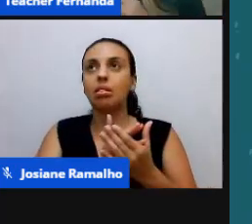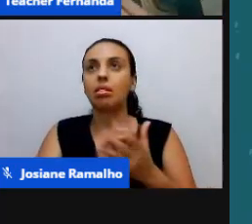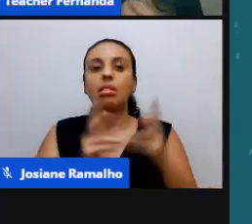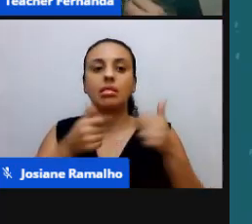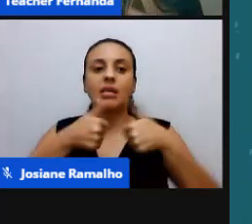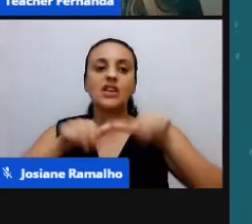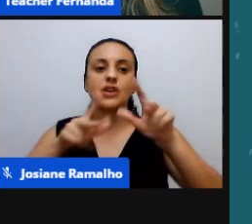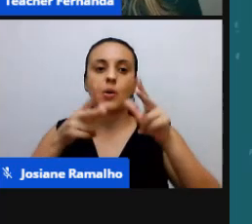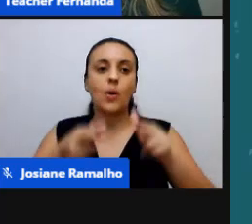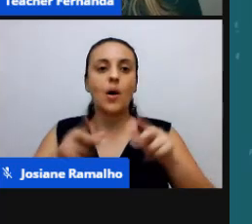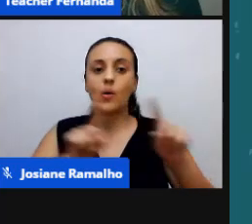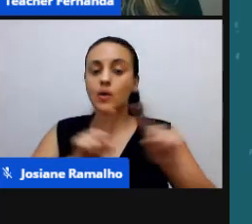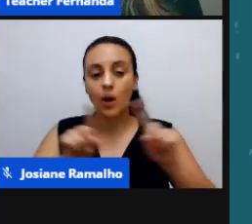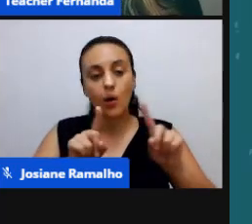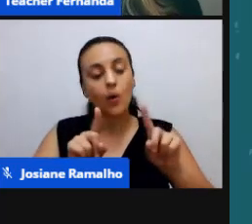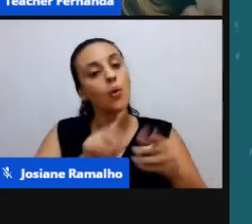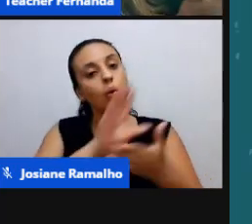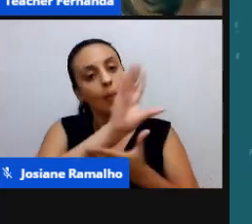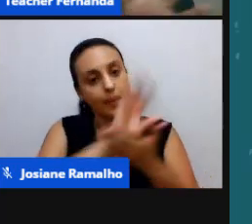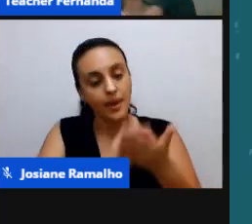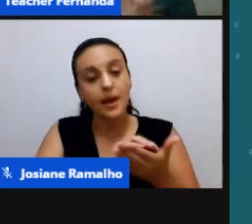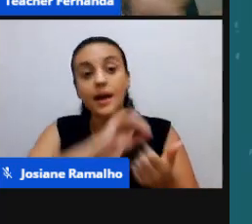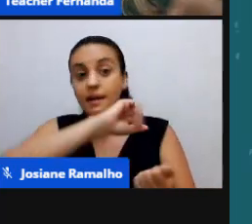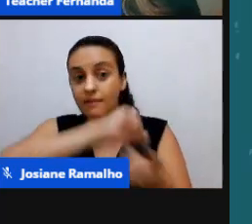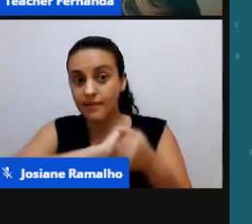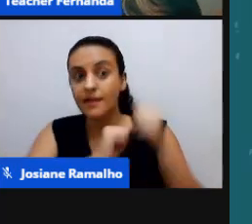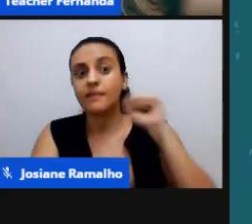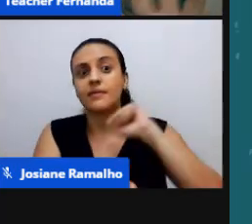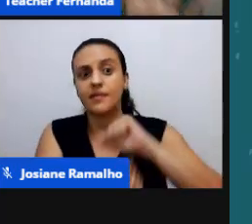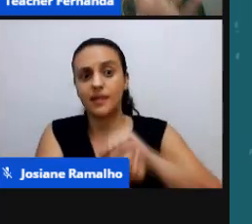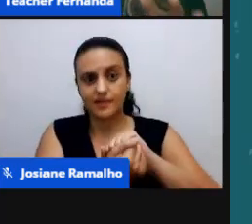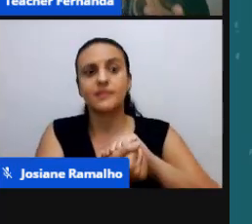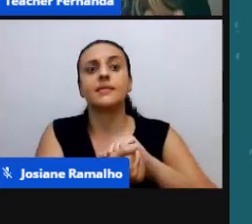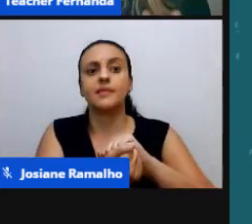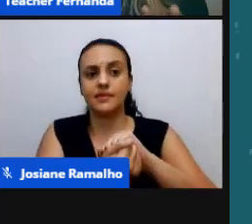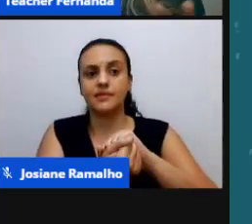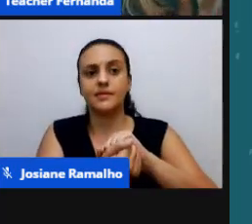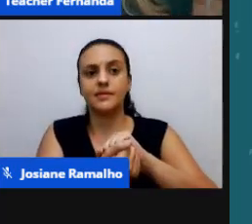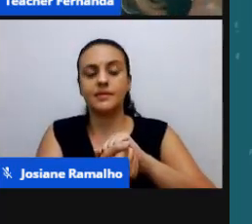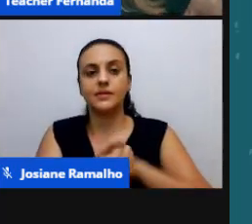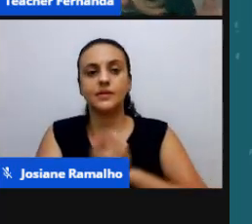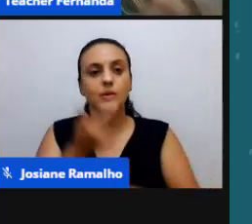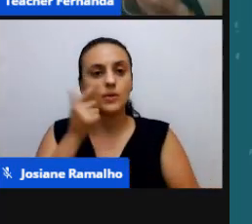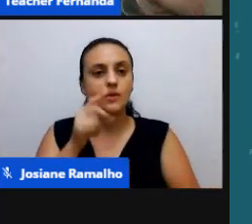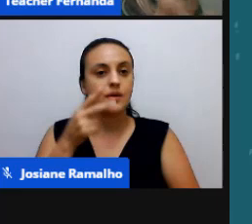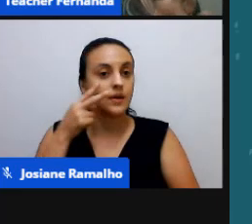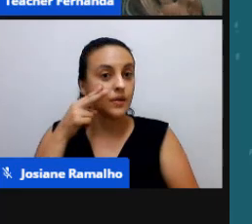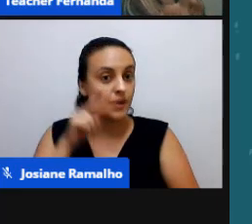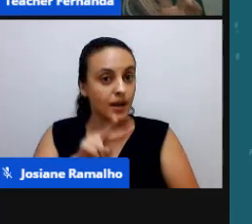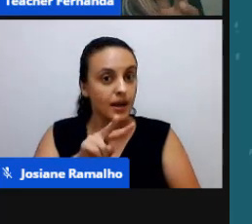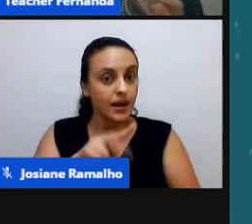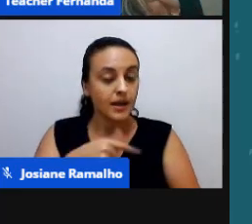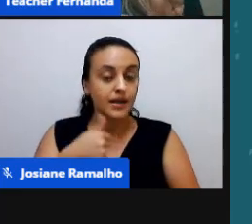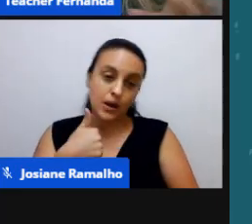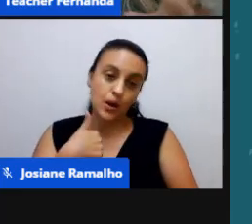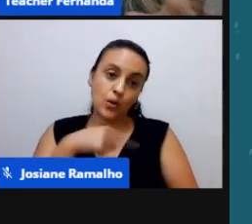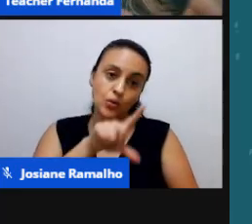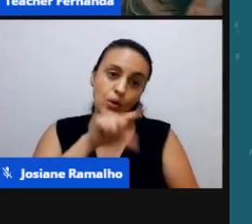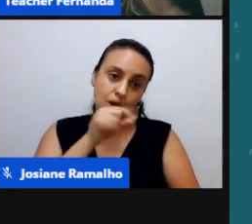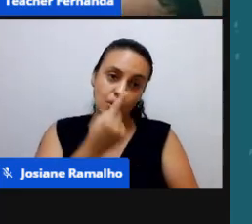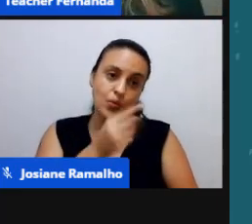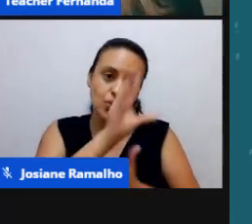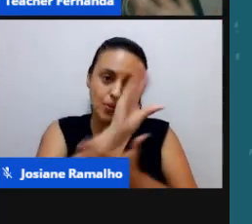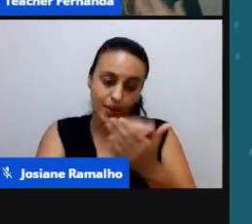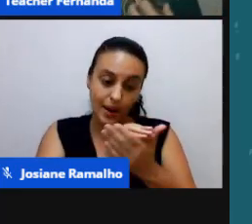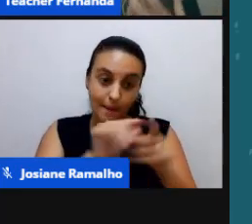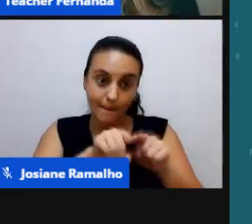fazendo as movimentações que você quer. Vocês estão vendo aqui que esse template que eu utilizei, eu fiz mudanças nele, porque